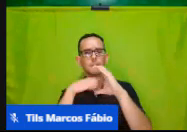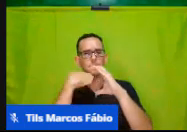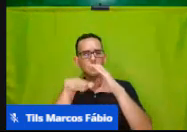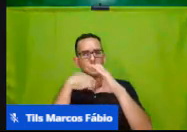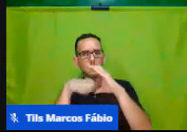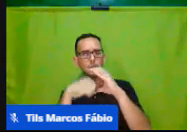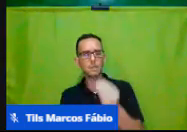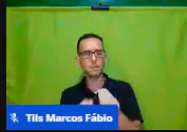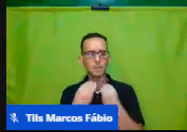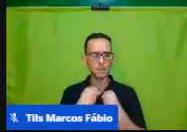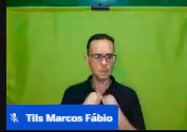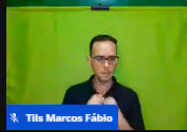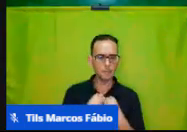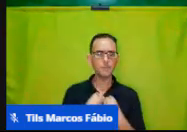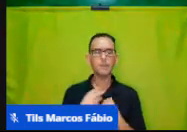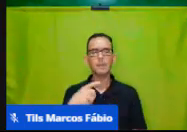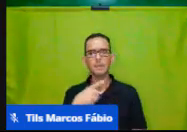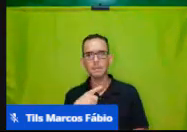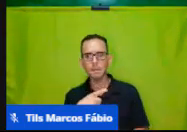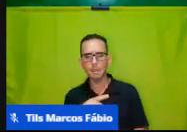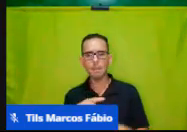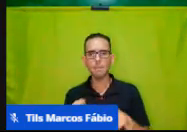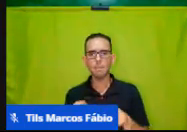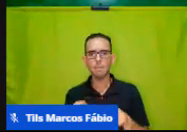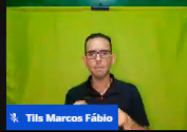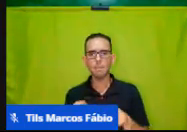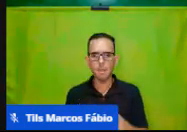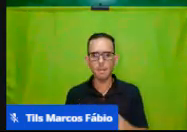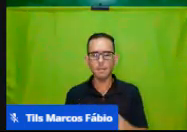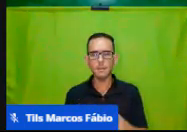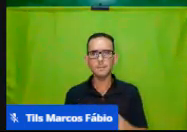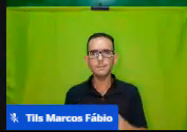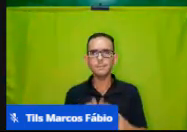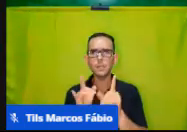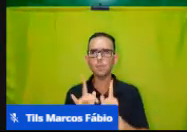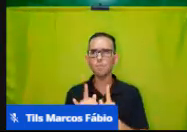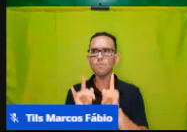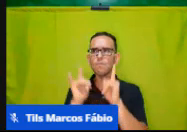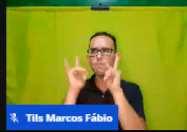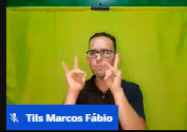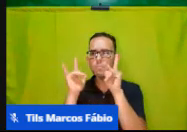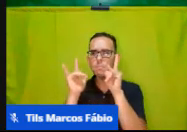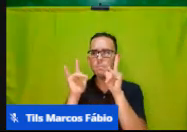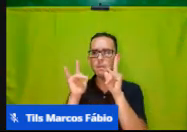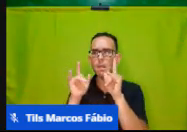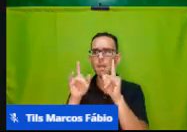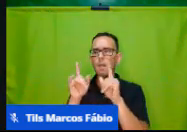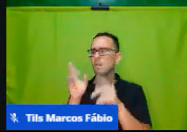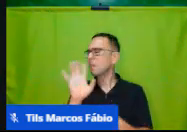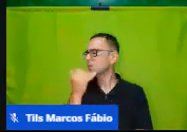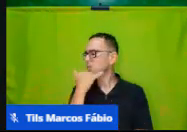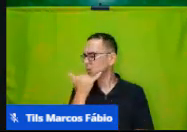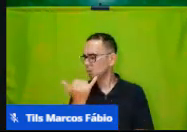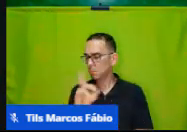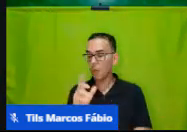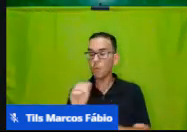entrar em contato lá pelo nosso... Nós temos um framezinho lá no nosso YouTube, né? No nosso YouTube, não, no nosso